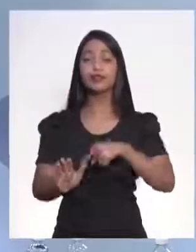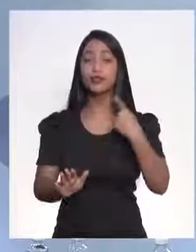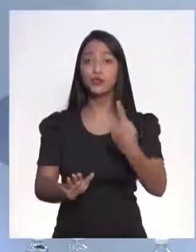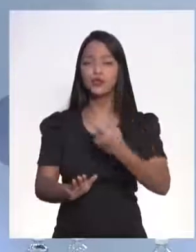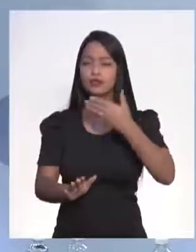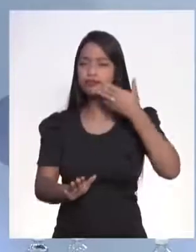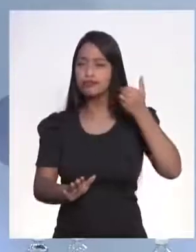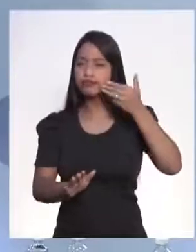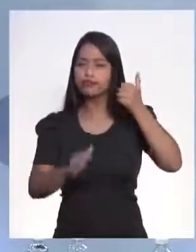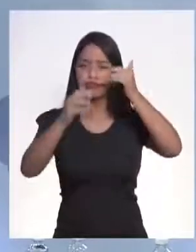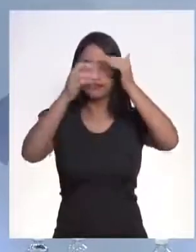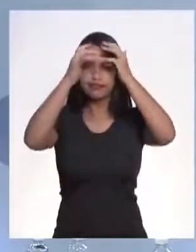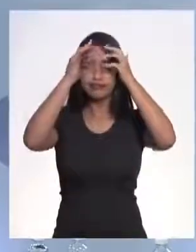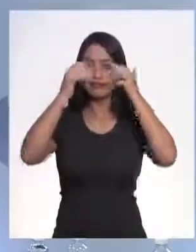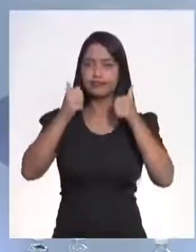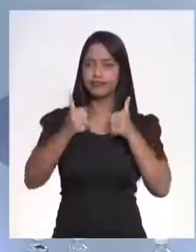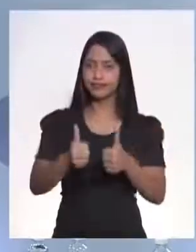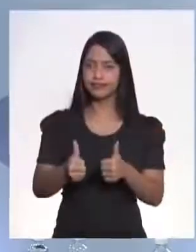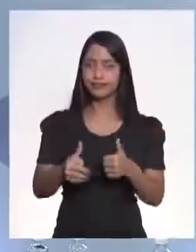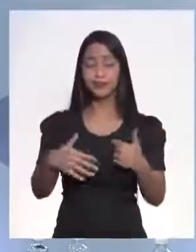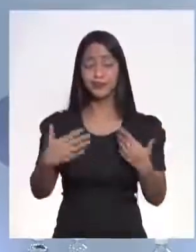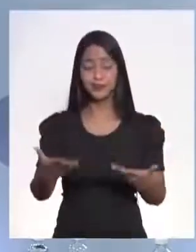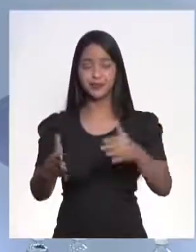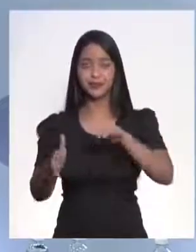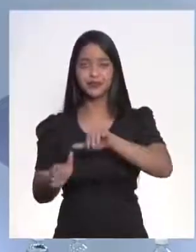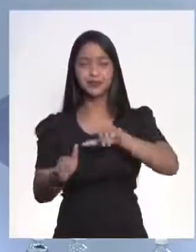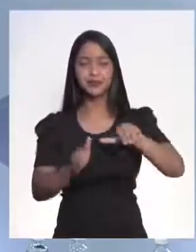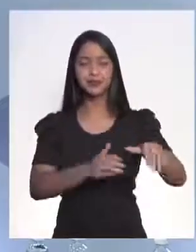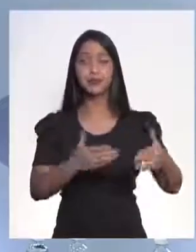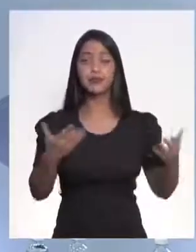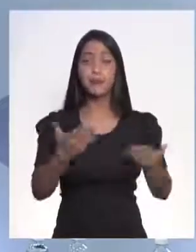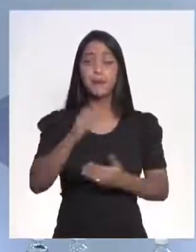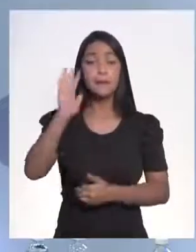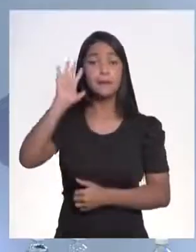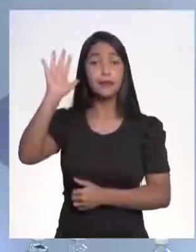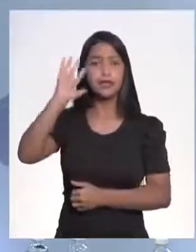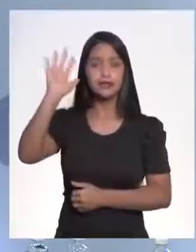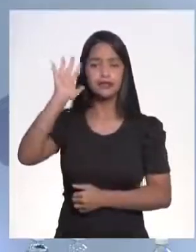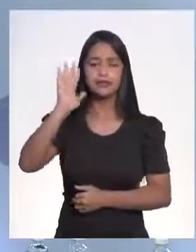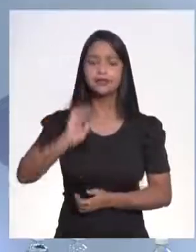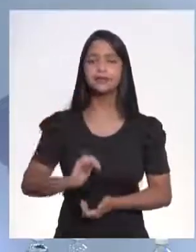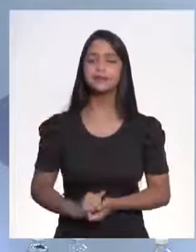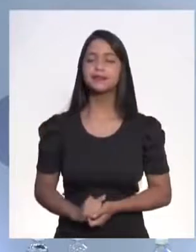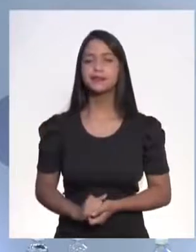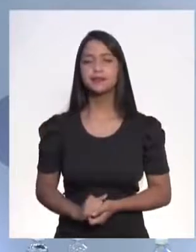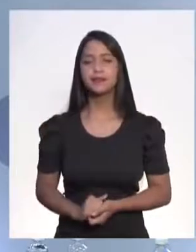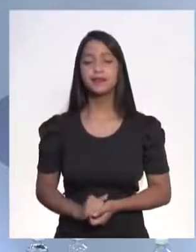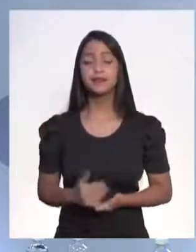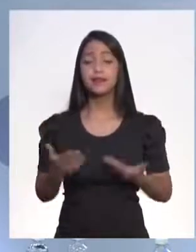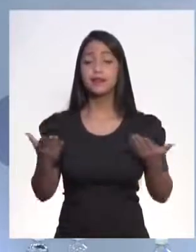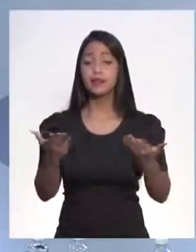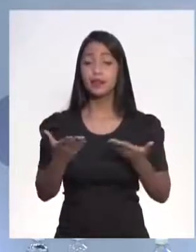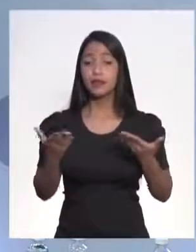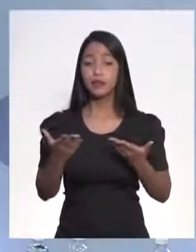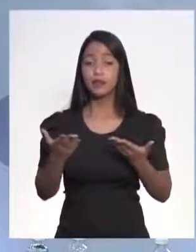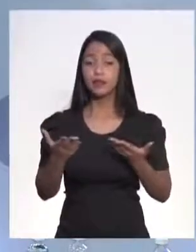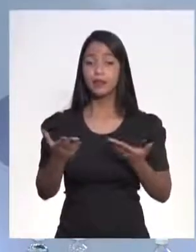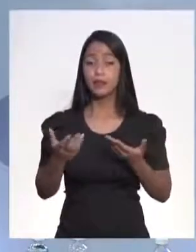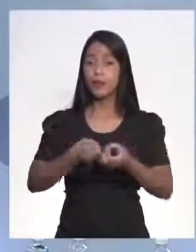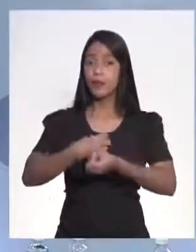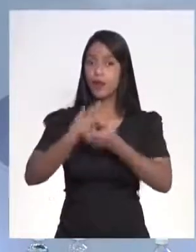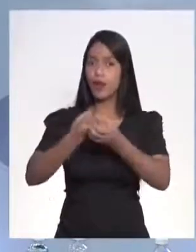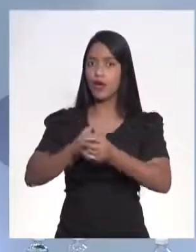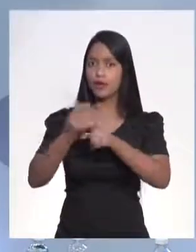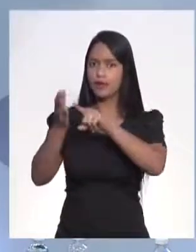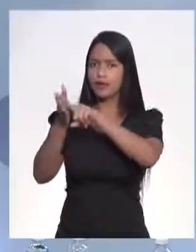alimenta tudo isso tá bom então não pensar é em como a gente analisar agora esses